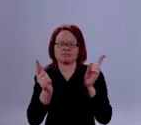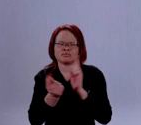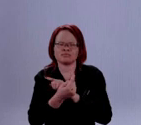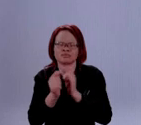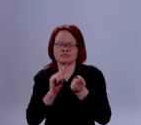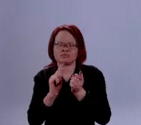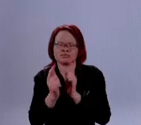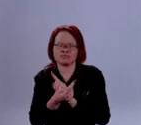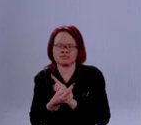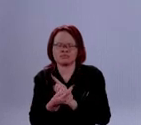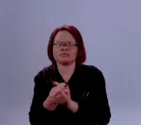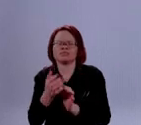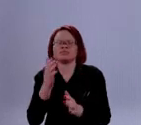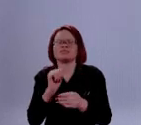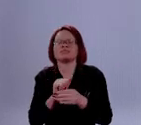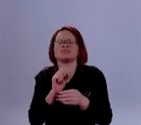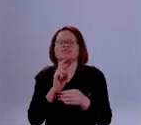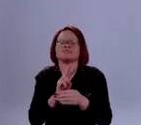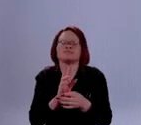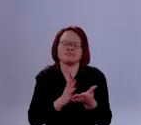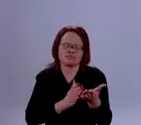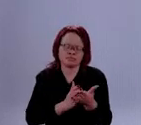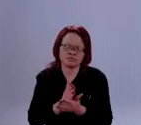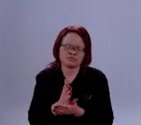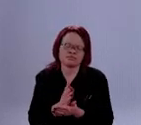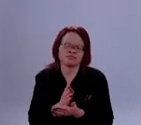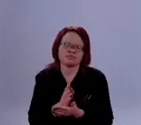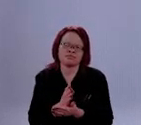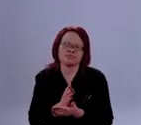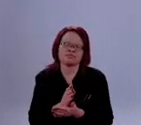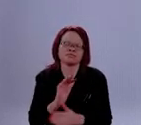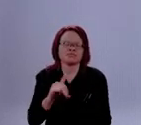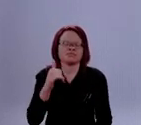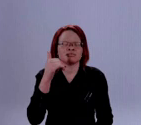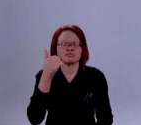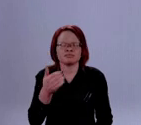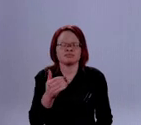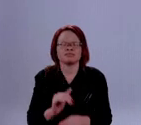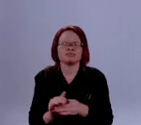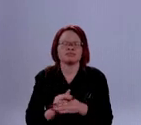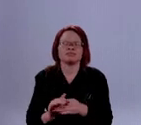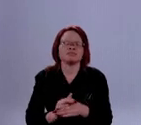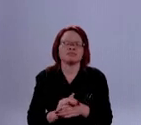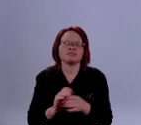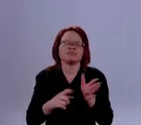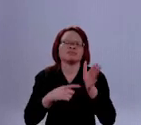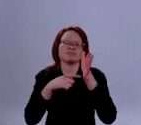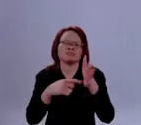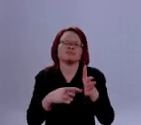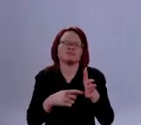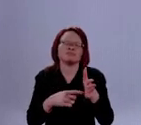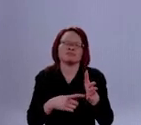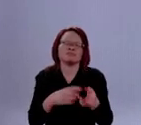substitui as palavras sublinhadas por advérbios de modo Segue o exemplo